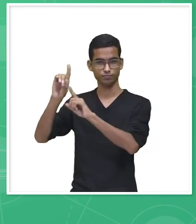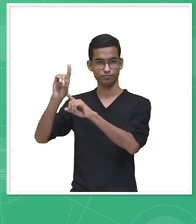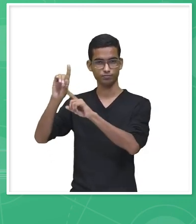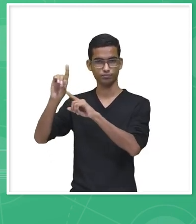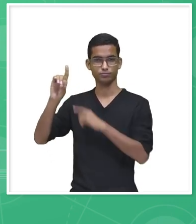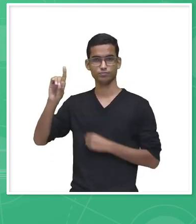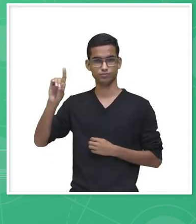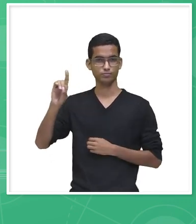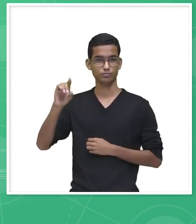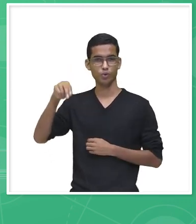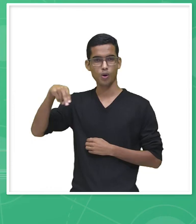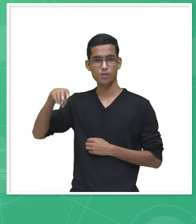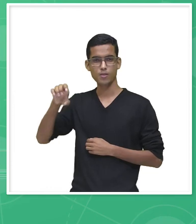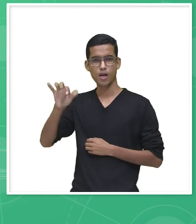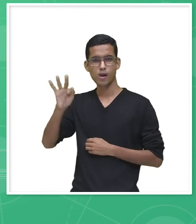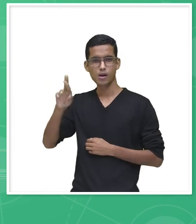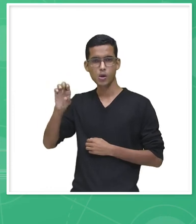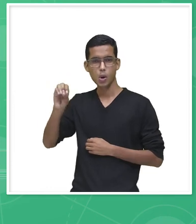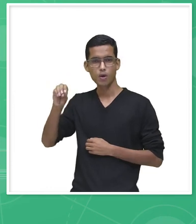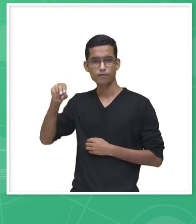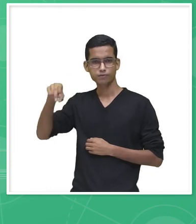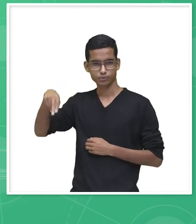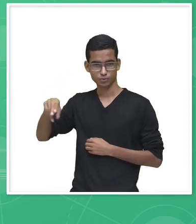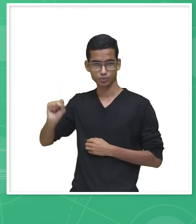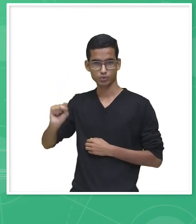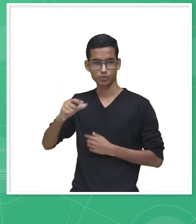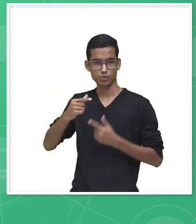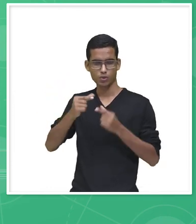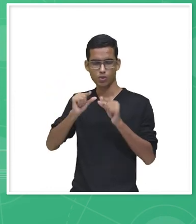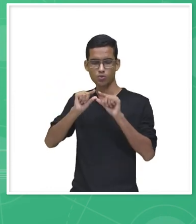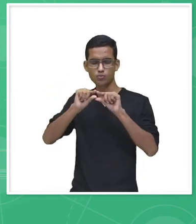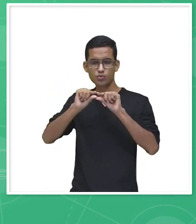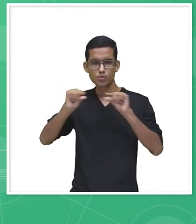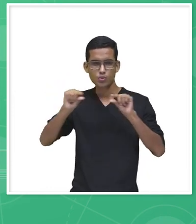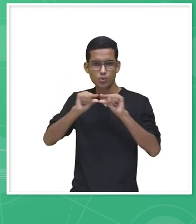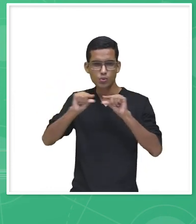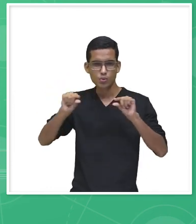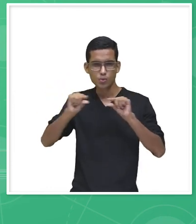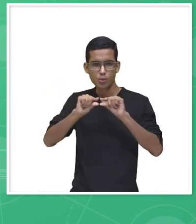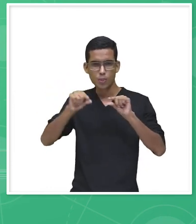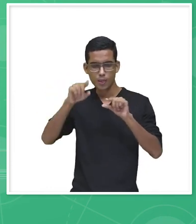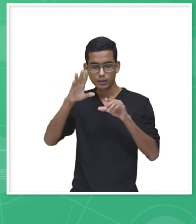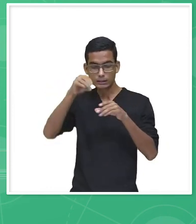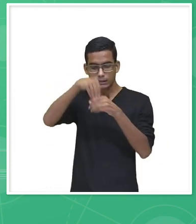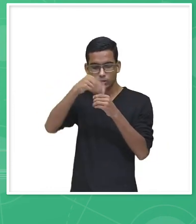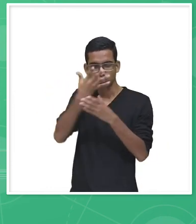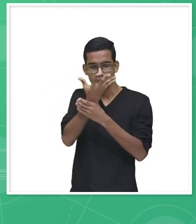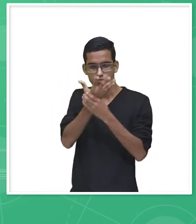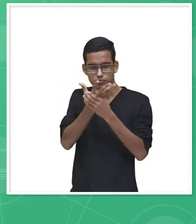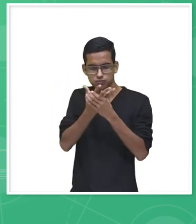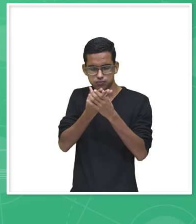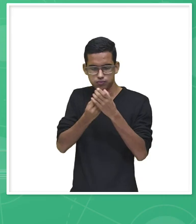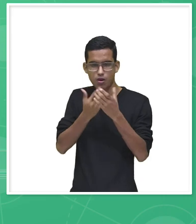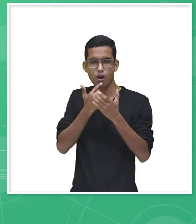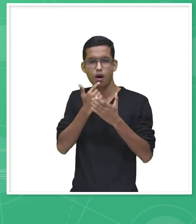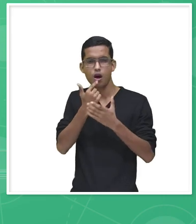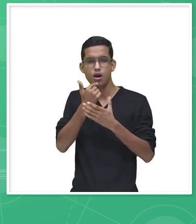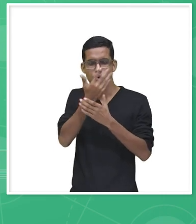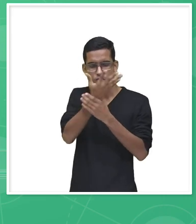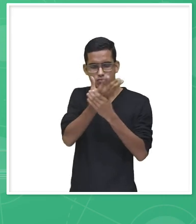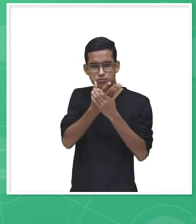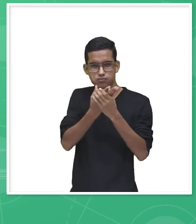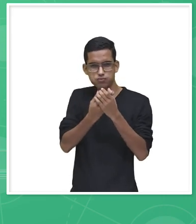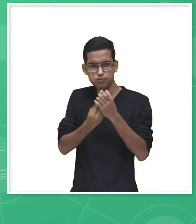Ou seja a menor parte dos rins então neles o sangue é filtrado consequentemente a urina vai ser